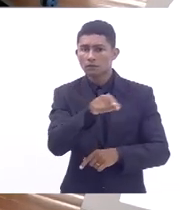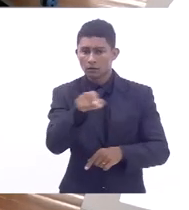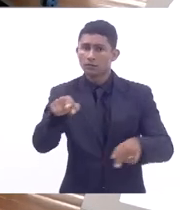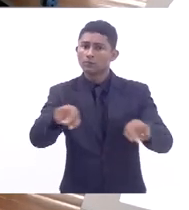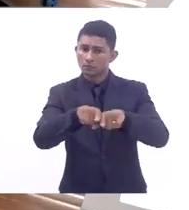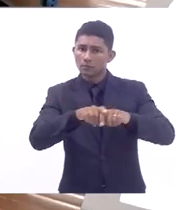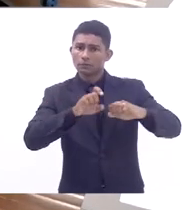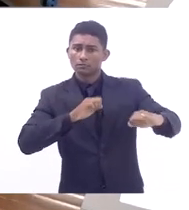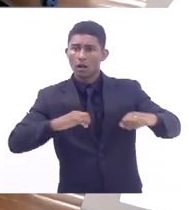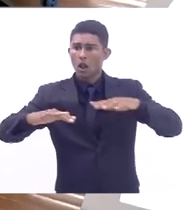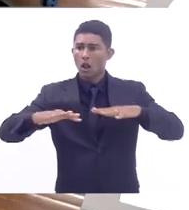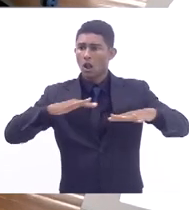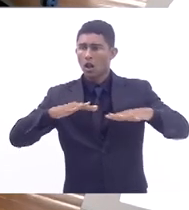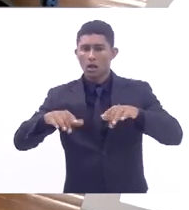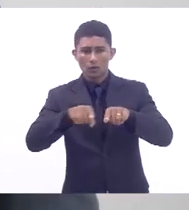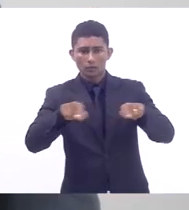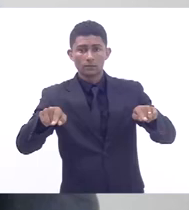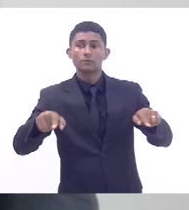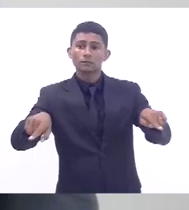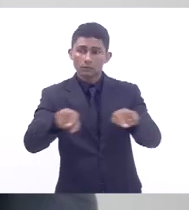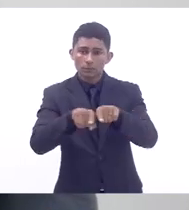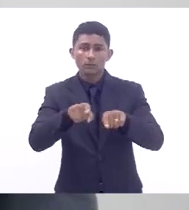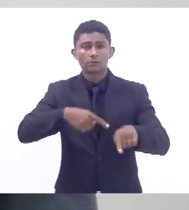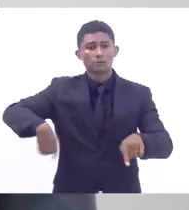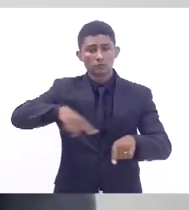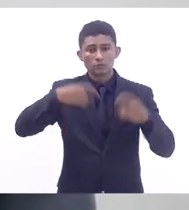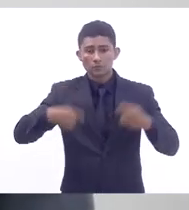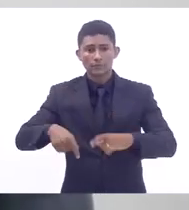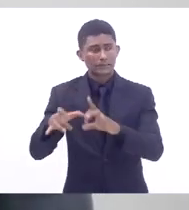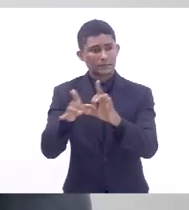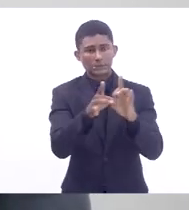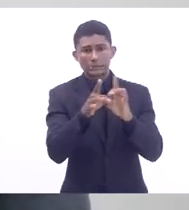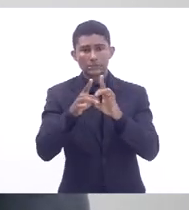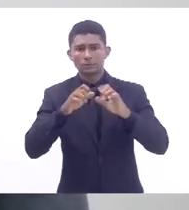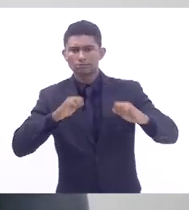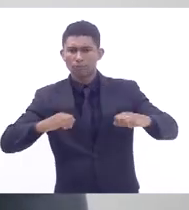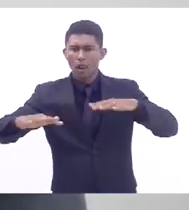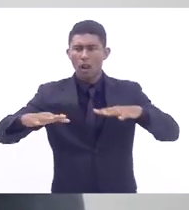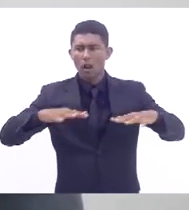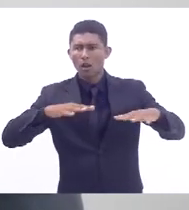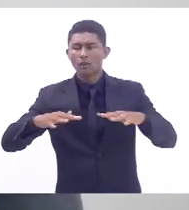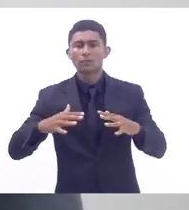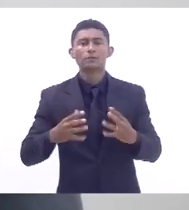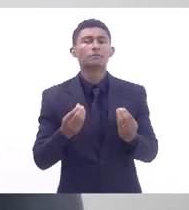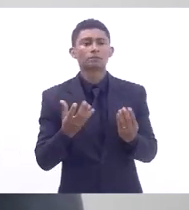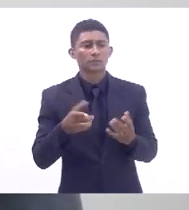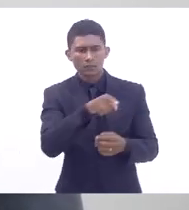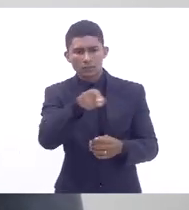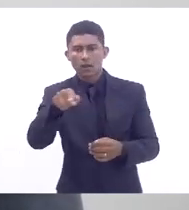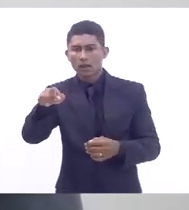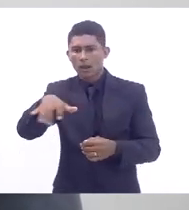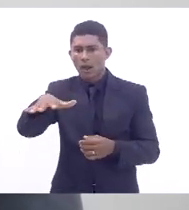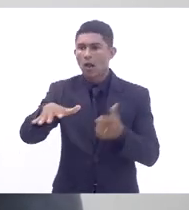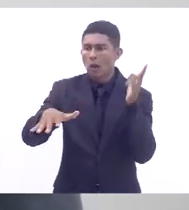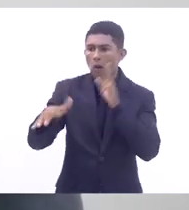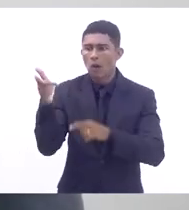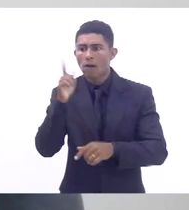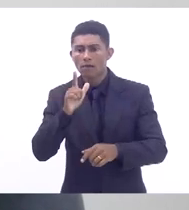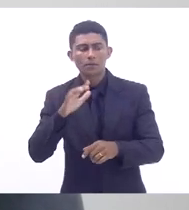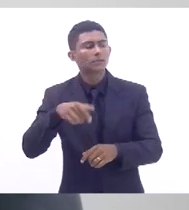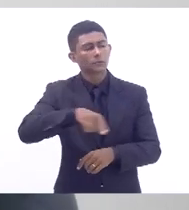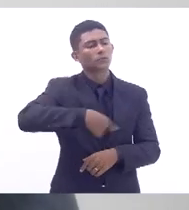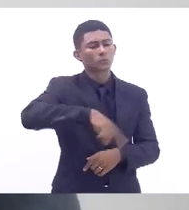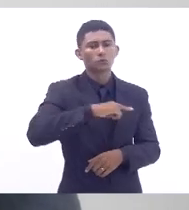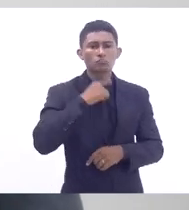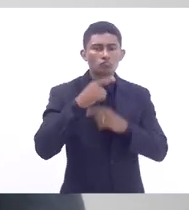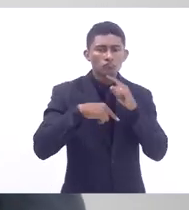também estão se movimentando e a gente tem que se movimentar em com o que não seja uma coisa só para uns e que não coloque para